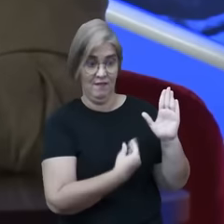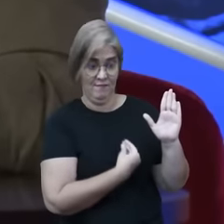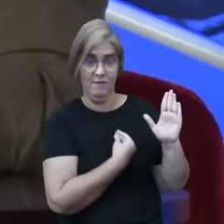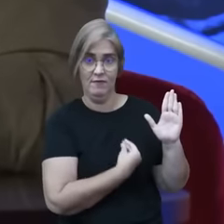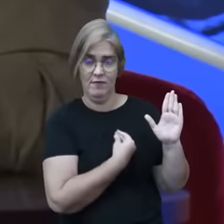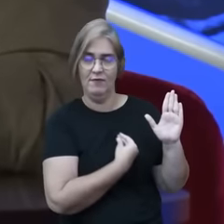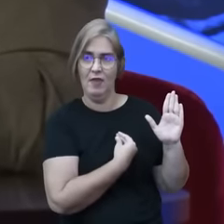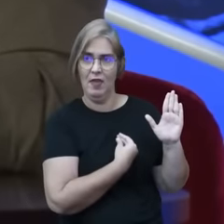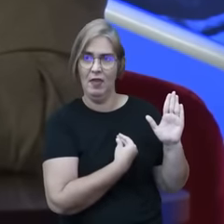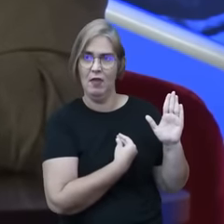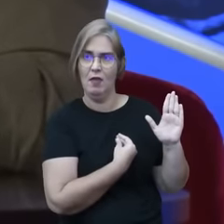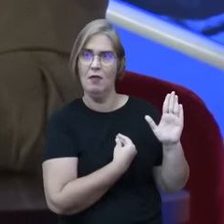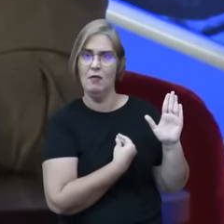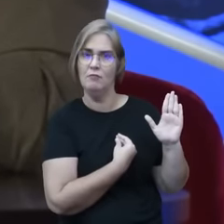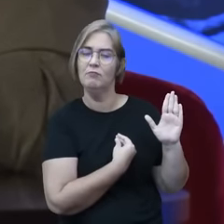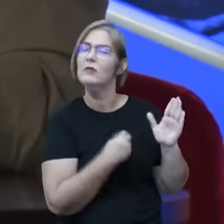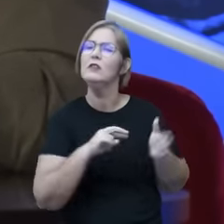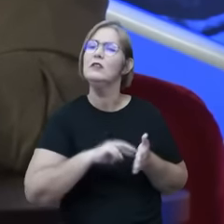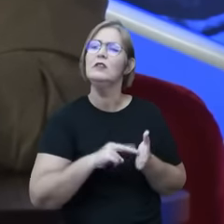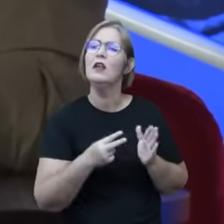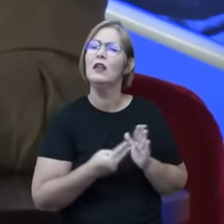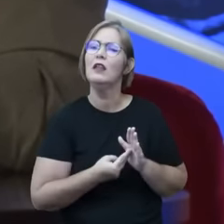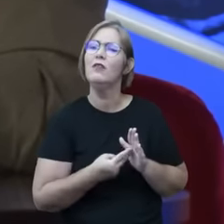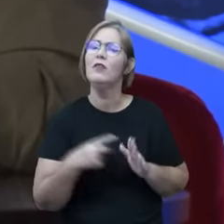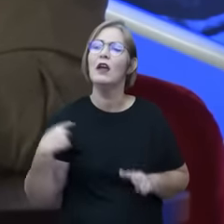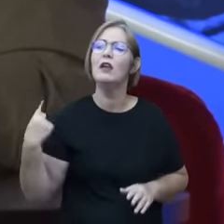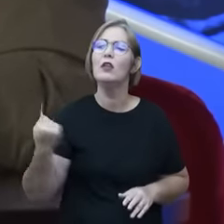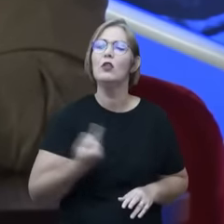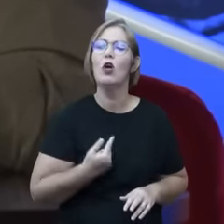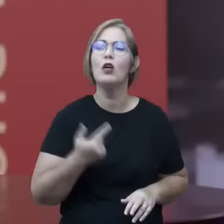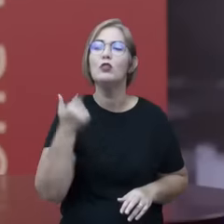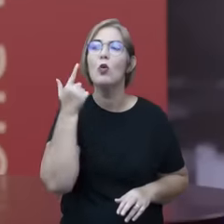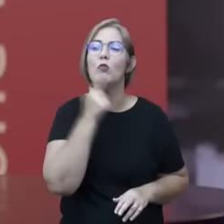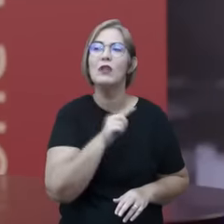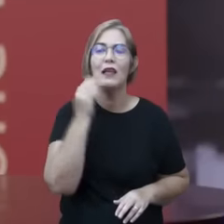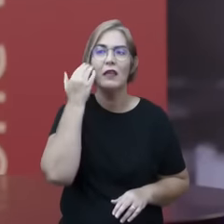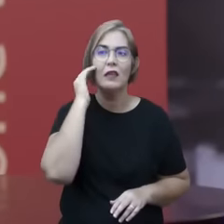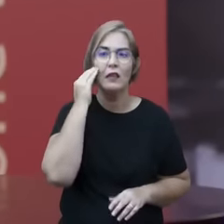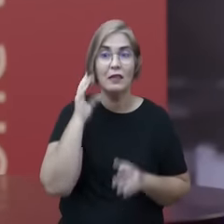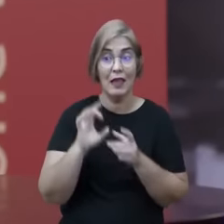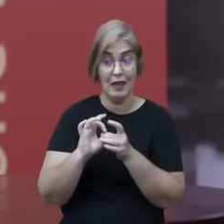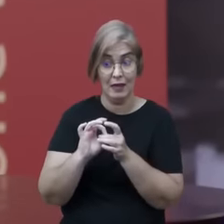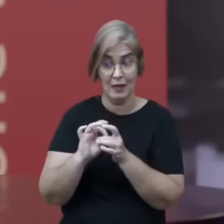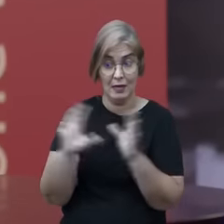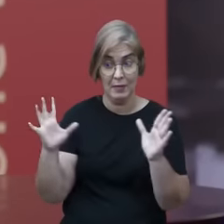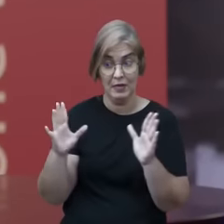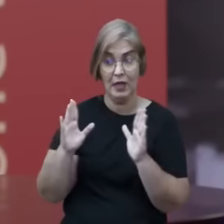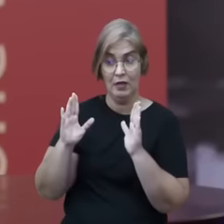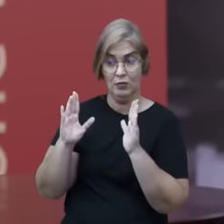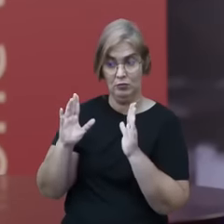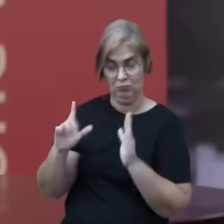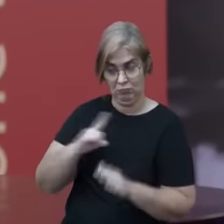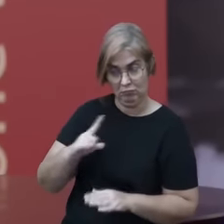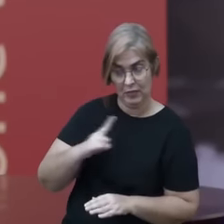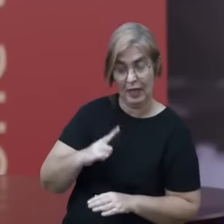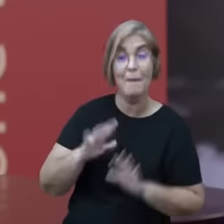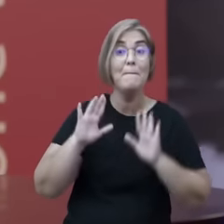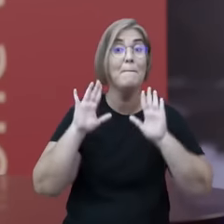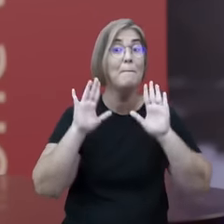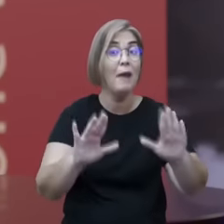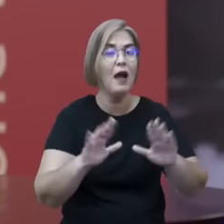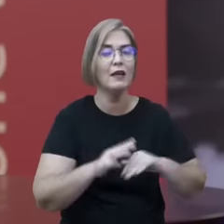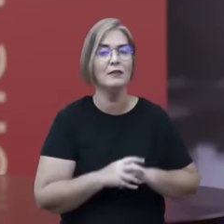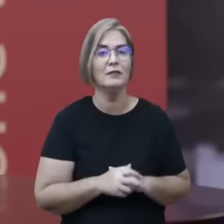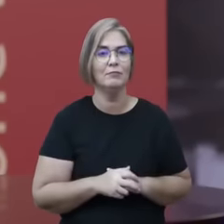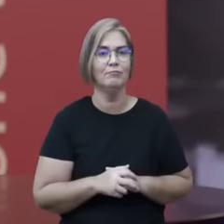apelo nos faz descobrir, como nós vimos, de um lado a liberdade, mas de outro lado, eh,